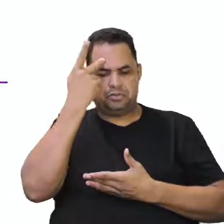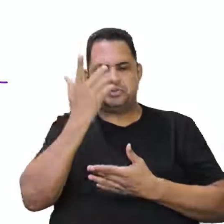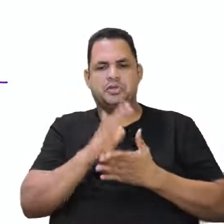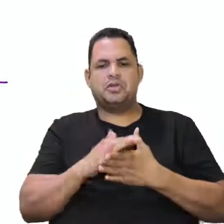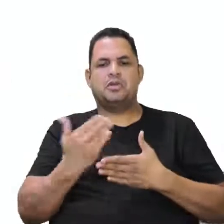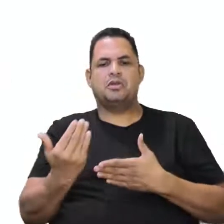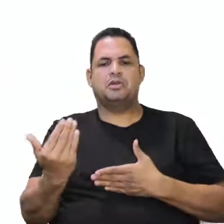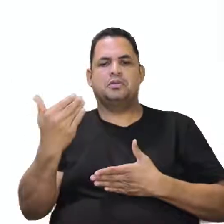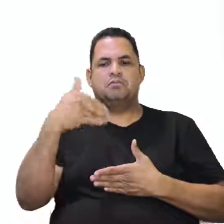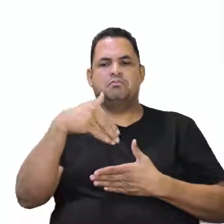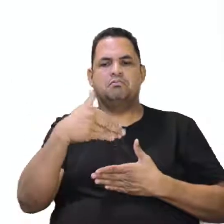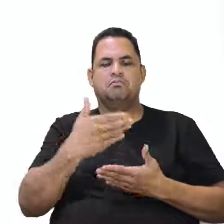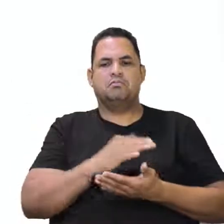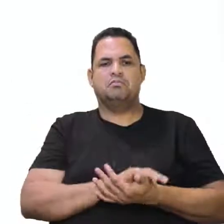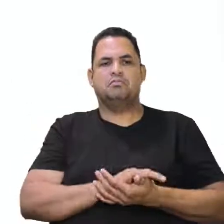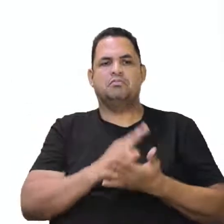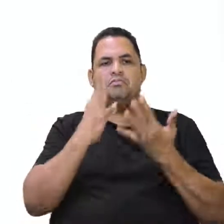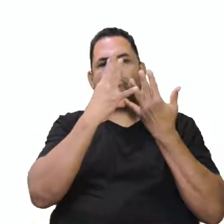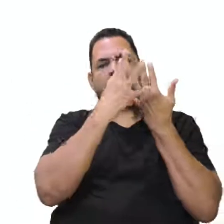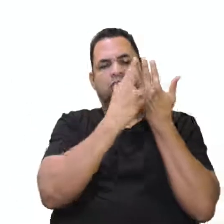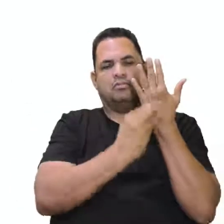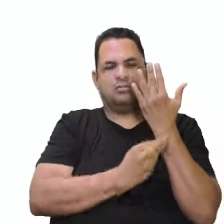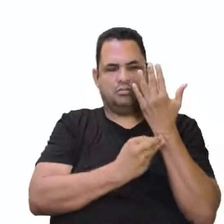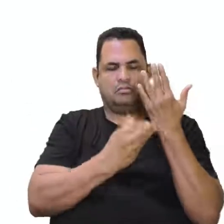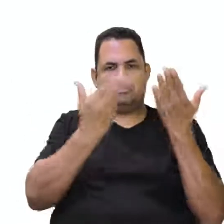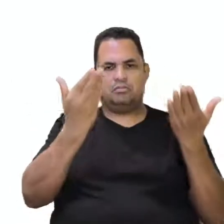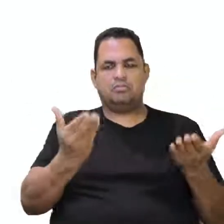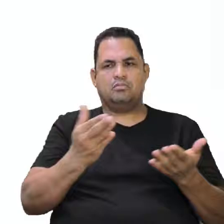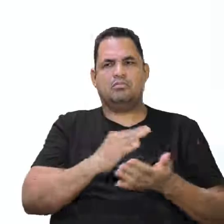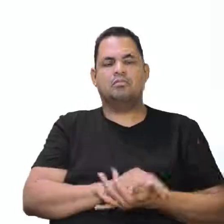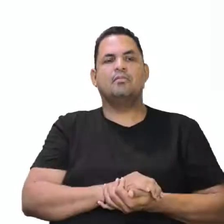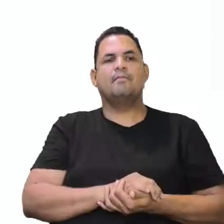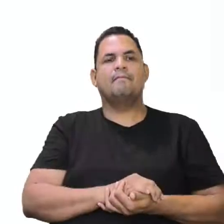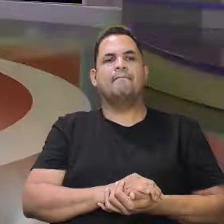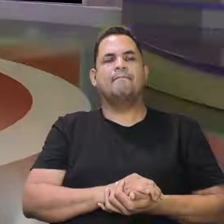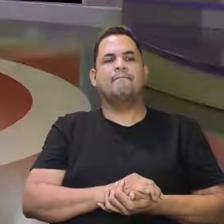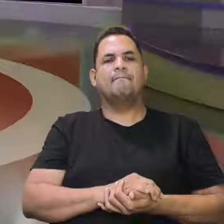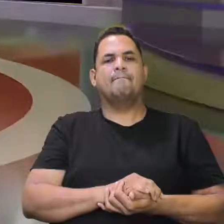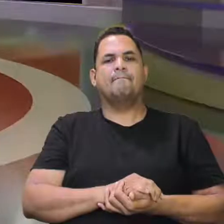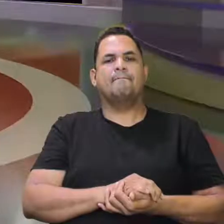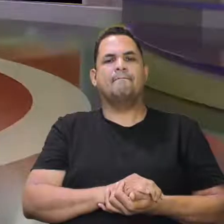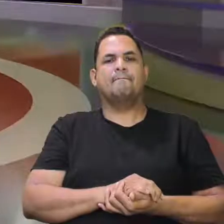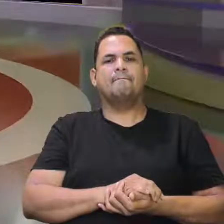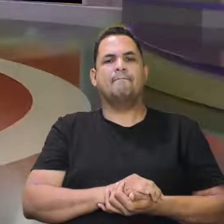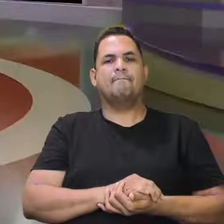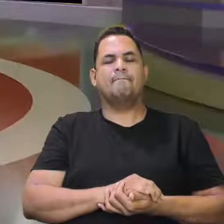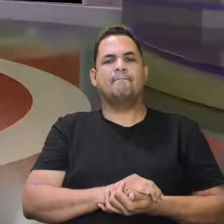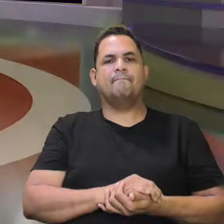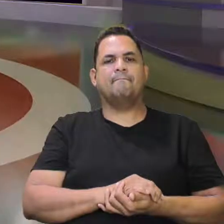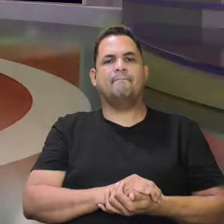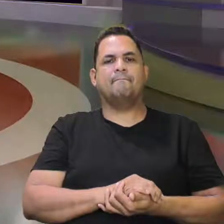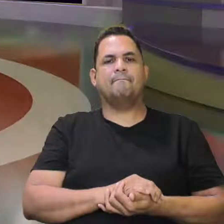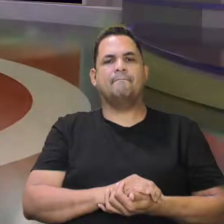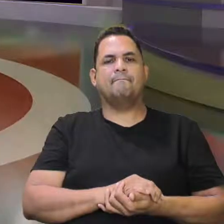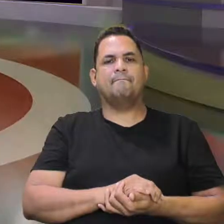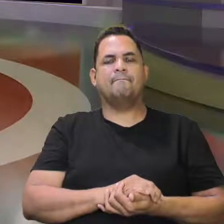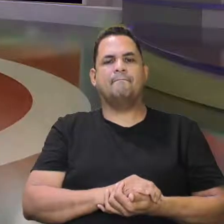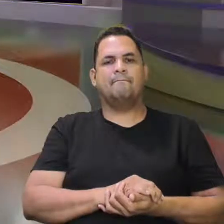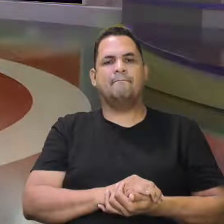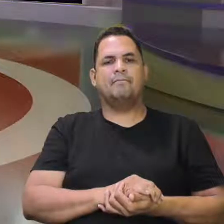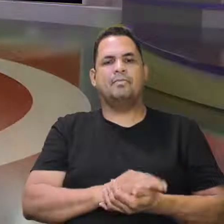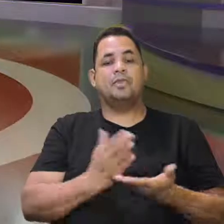tristeza, né? Olha aí, essas são as nossas referências. And that's it for today,